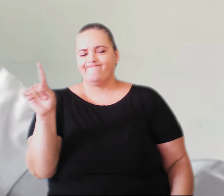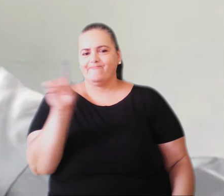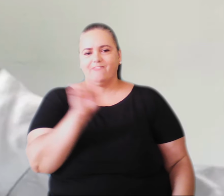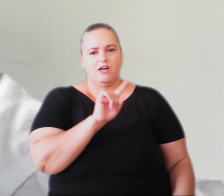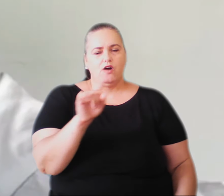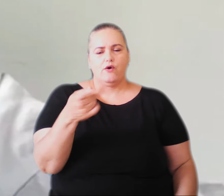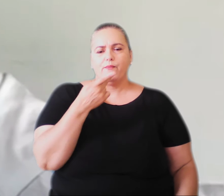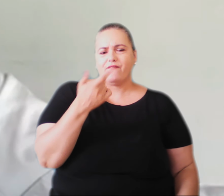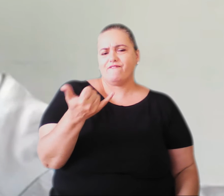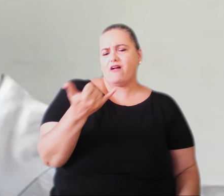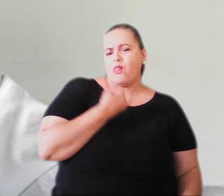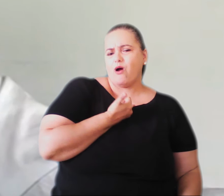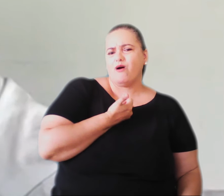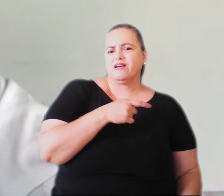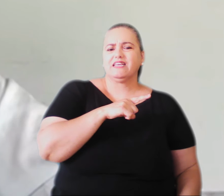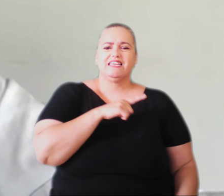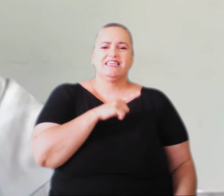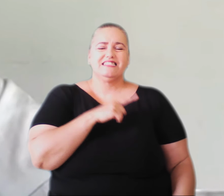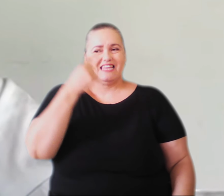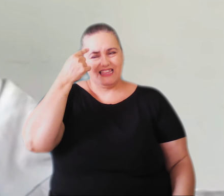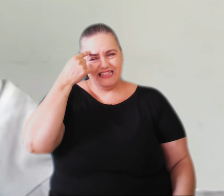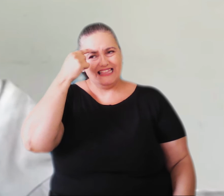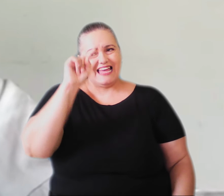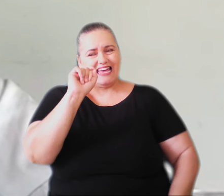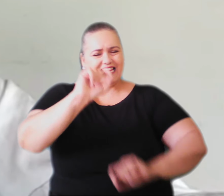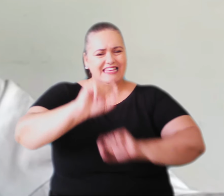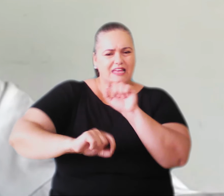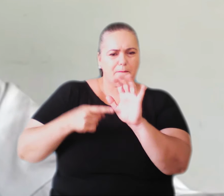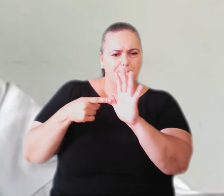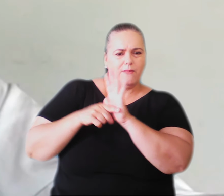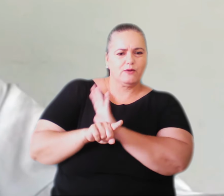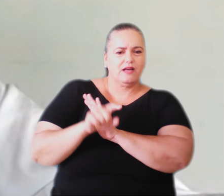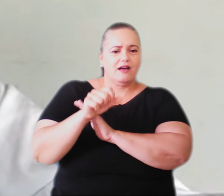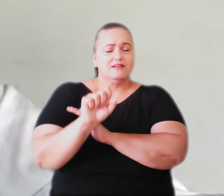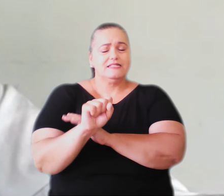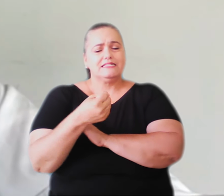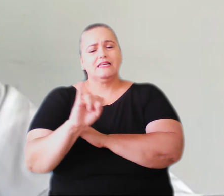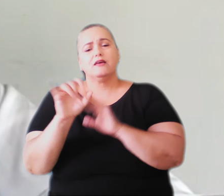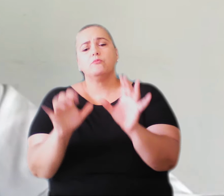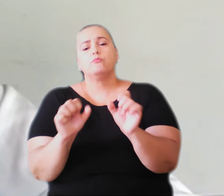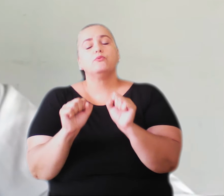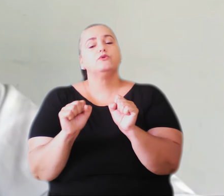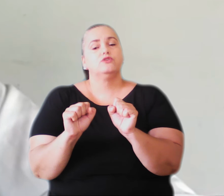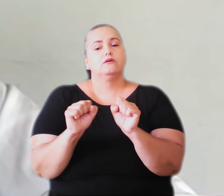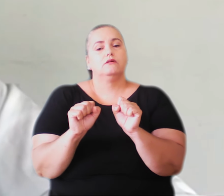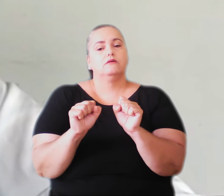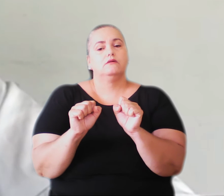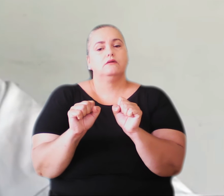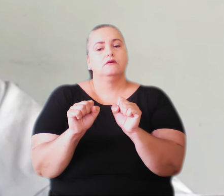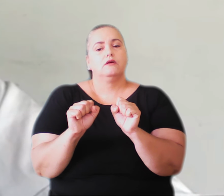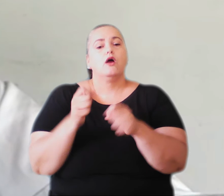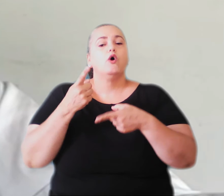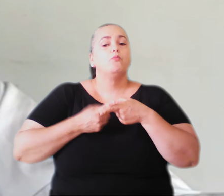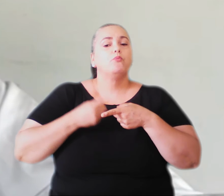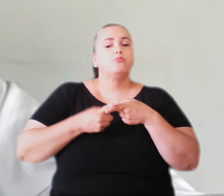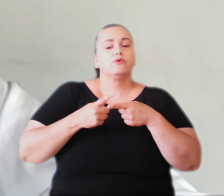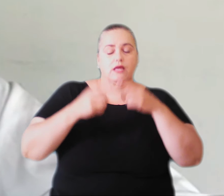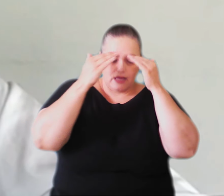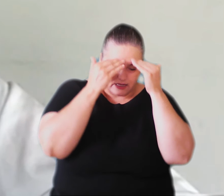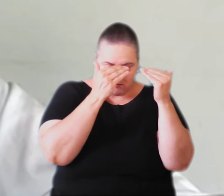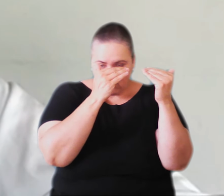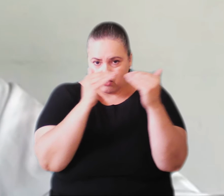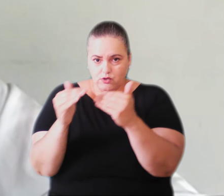falou isso e disse que tinha essa ideia e perguntava se poderia ser assim. Porque ele respeitou, ele teve